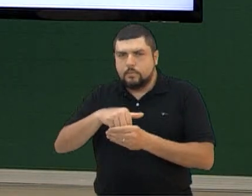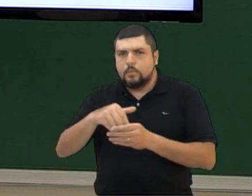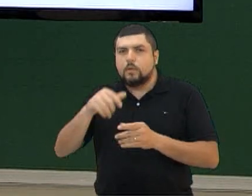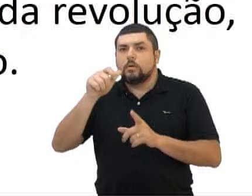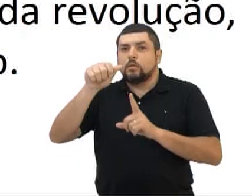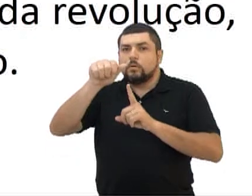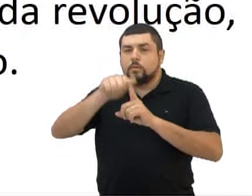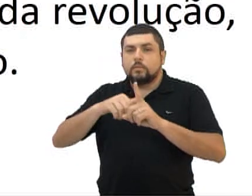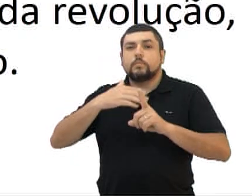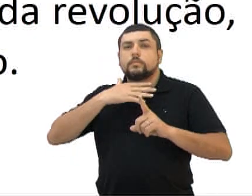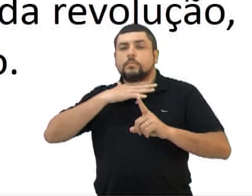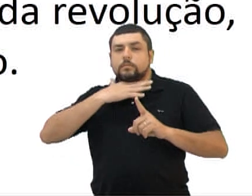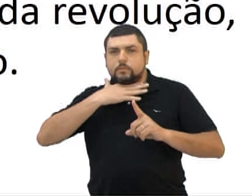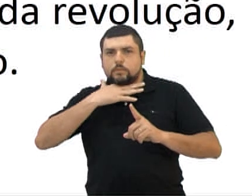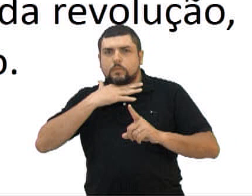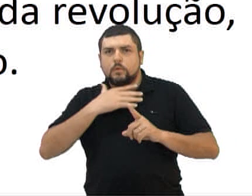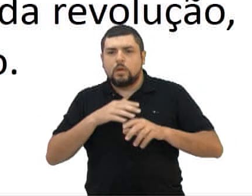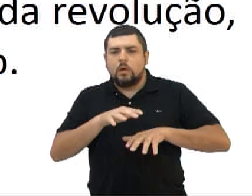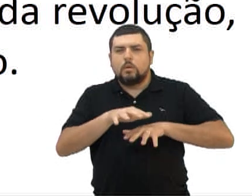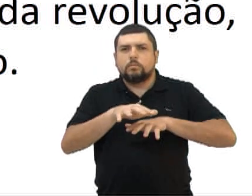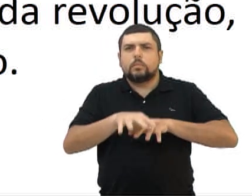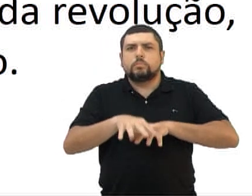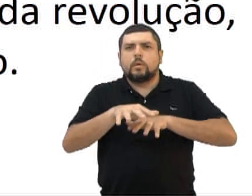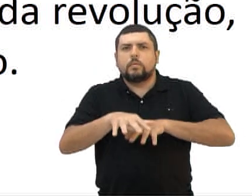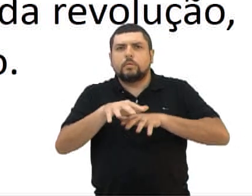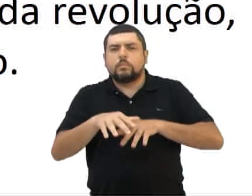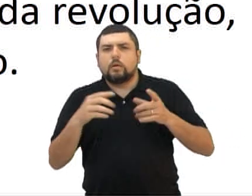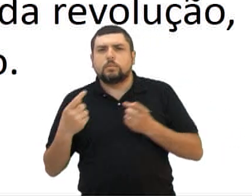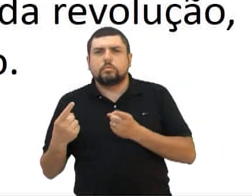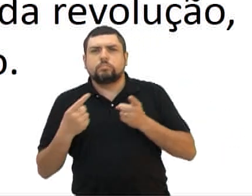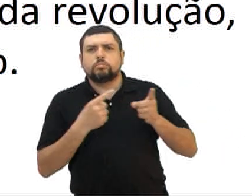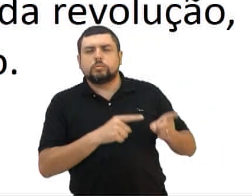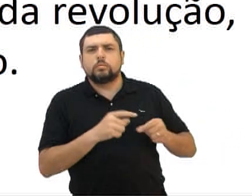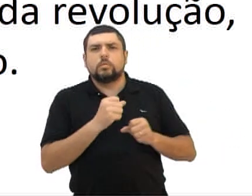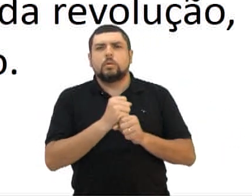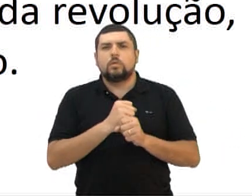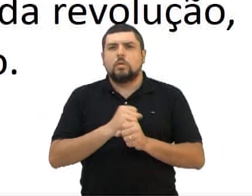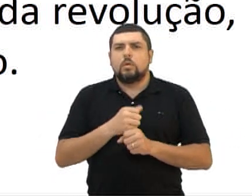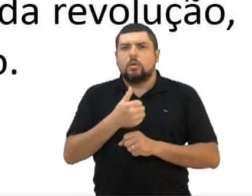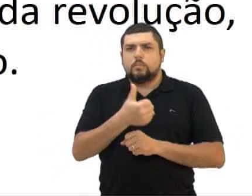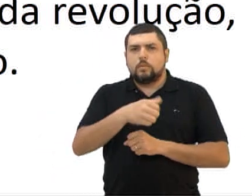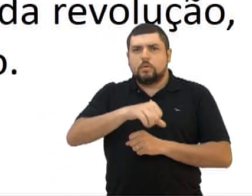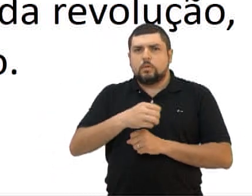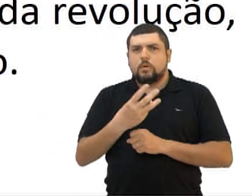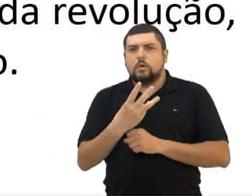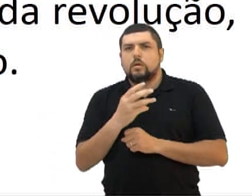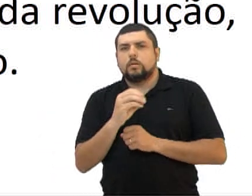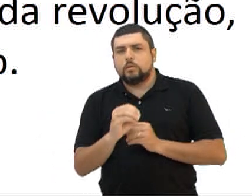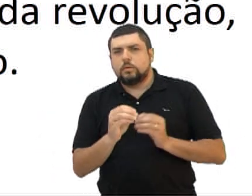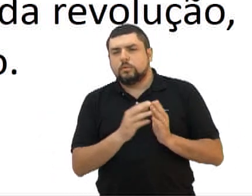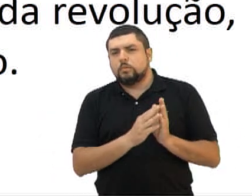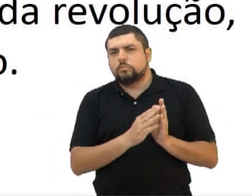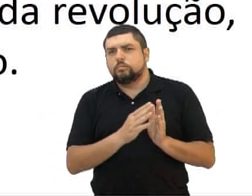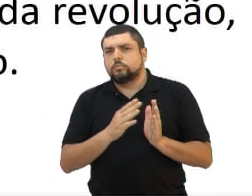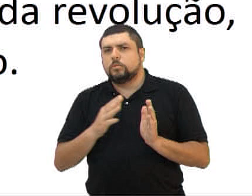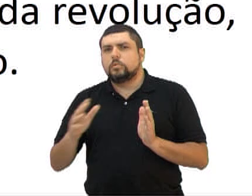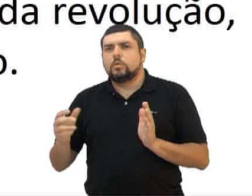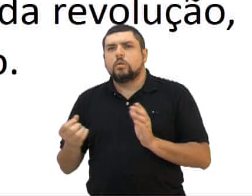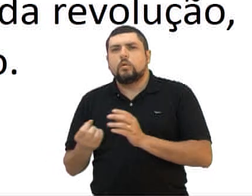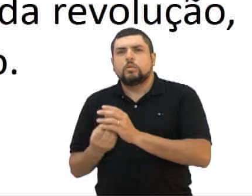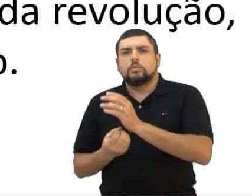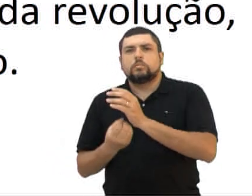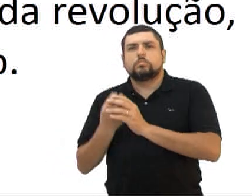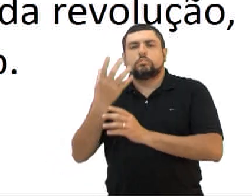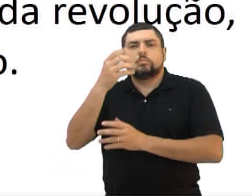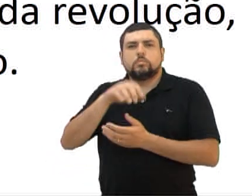março, os movimentos contestatórios se intensificaram no decorrer de 1930, o que resultou na eclosão da Revolução